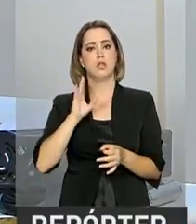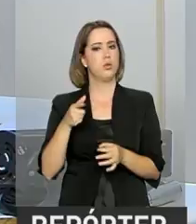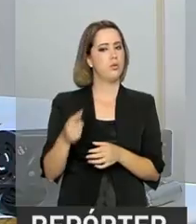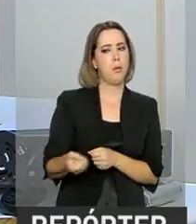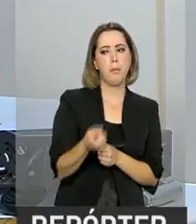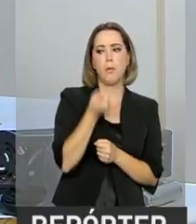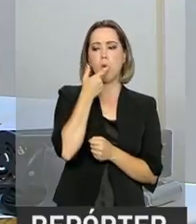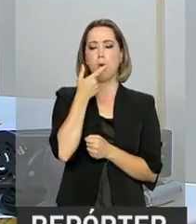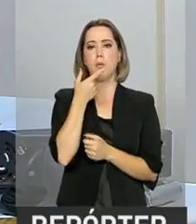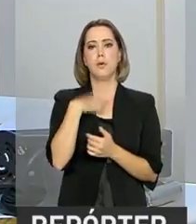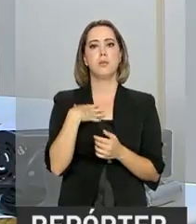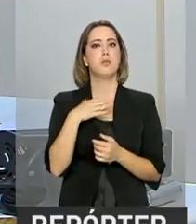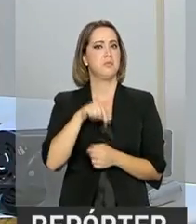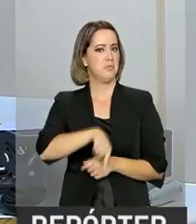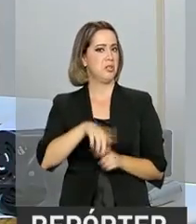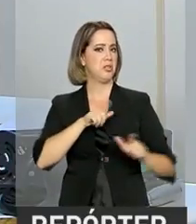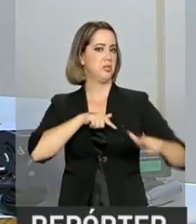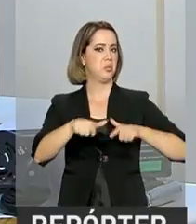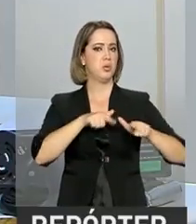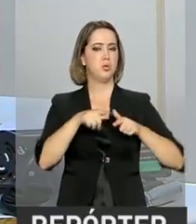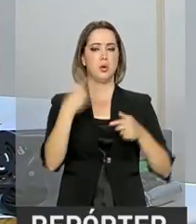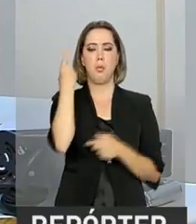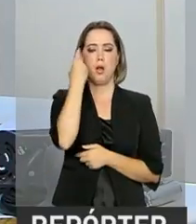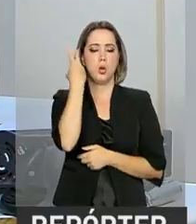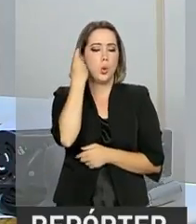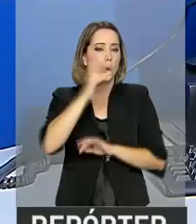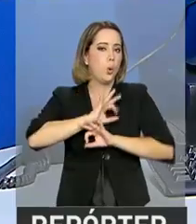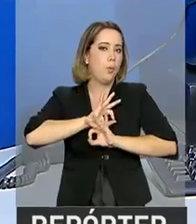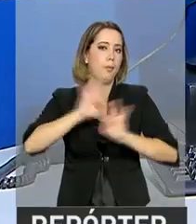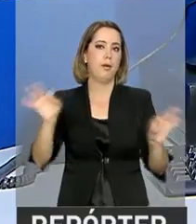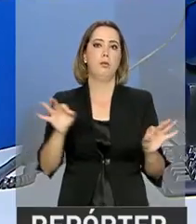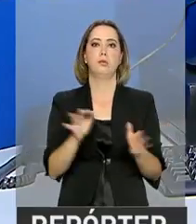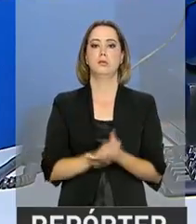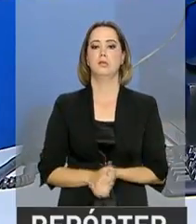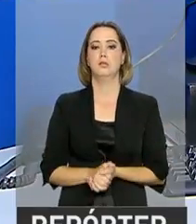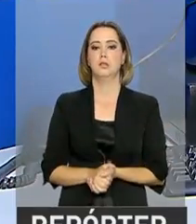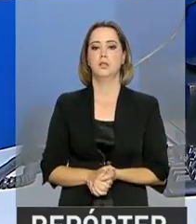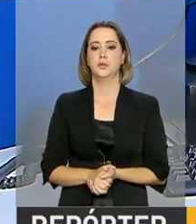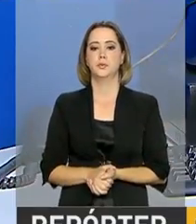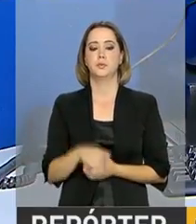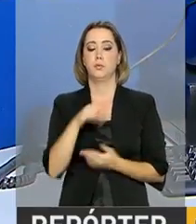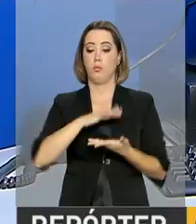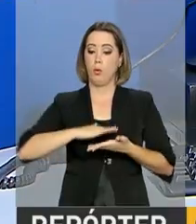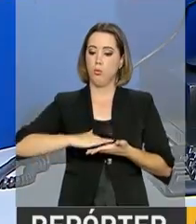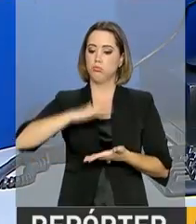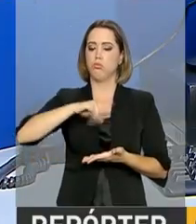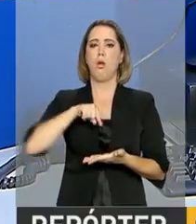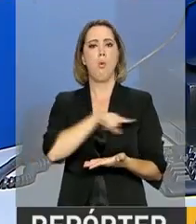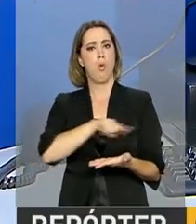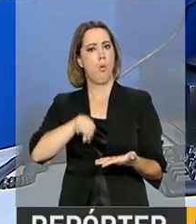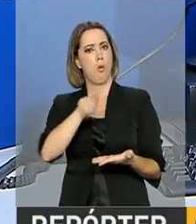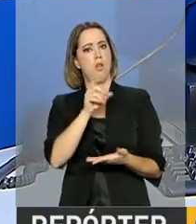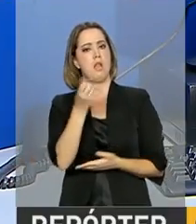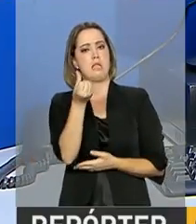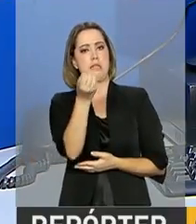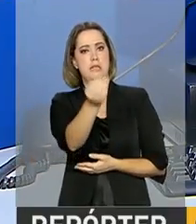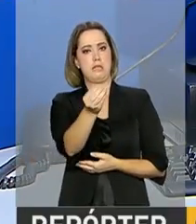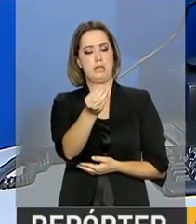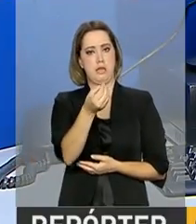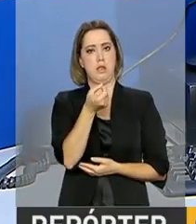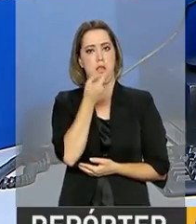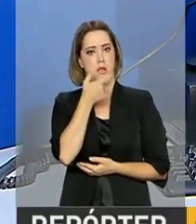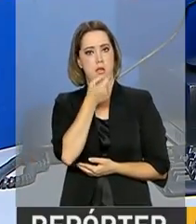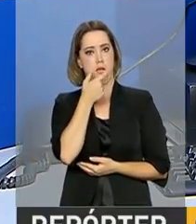comprimido tomo aqui no meu trabalho trabalho normalmente uma caixa com 60 comprimidos como esta custa cerca de